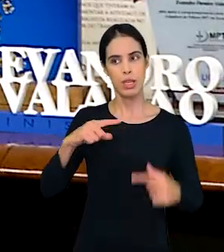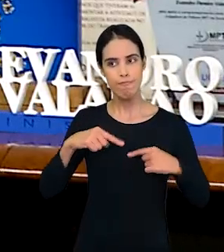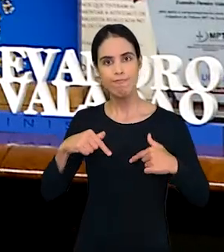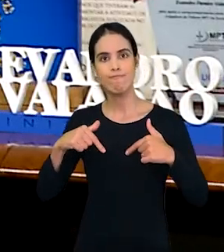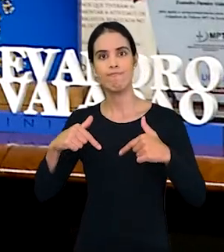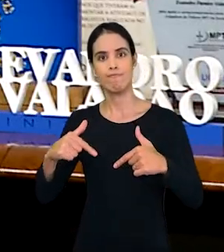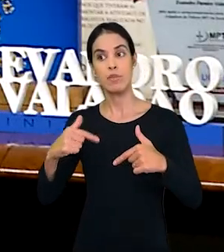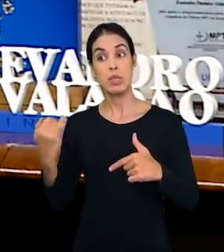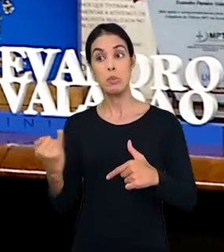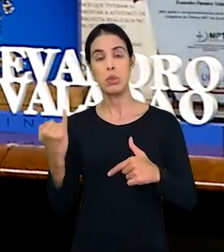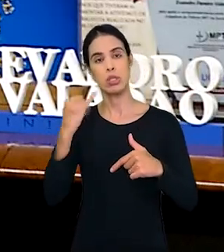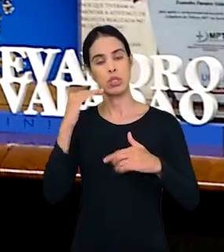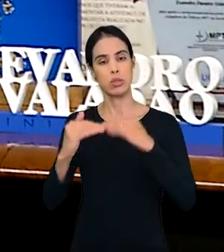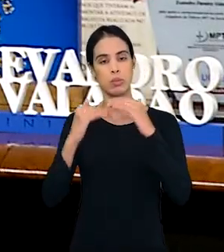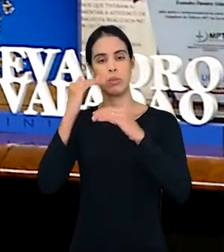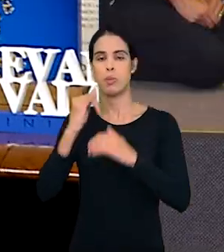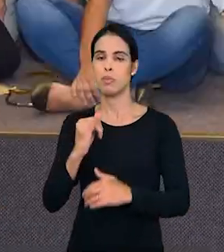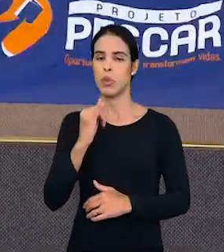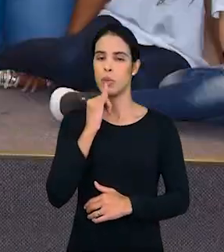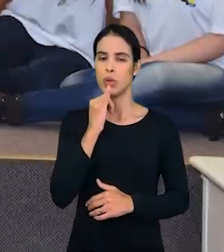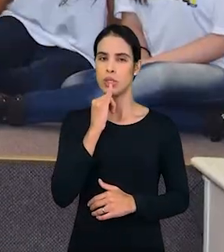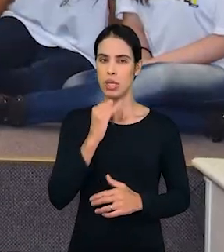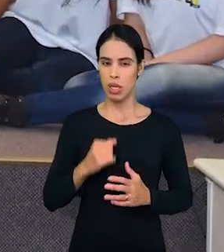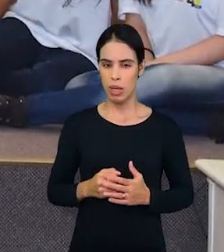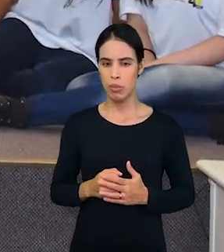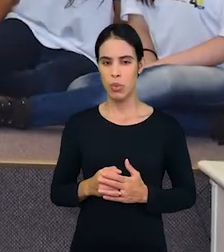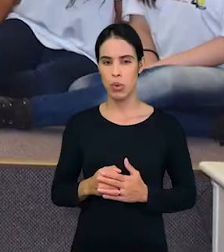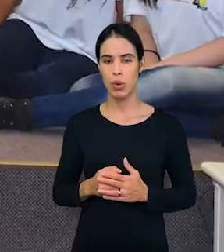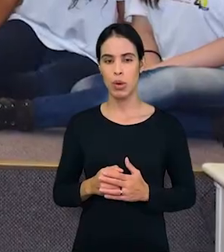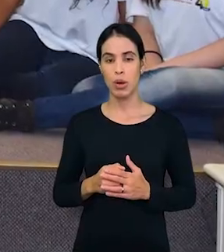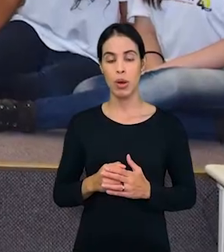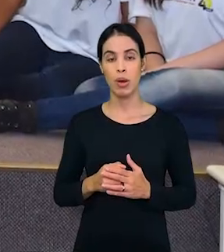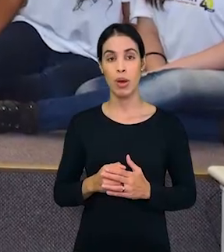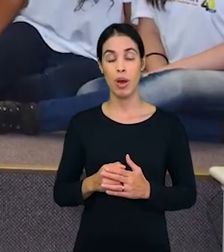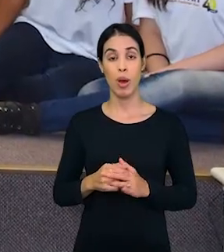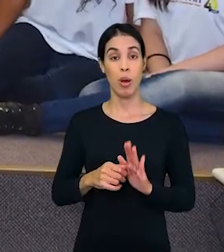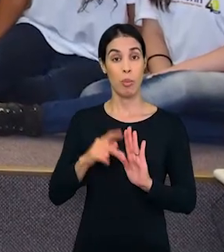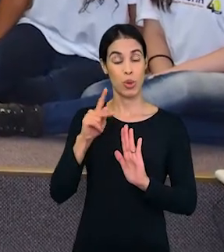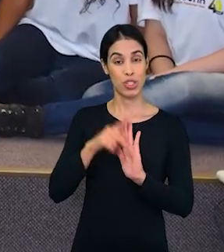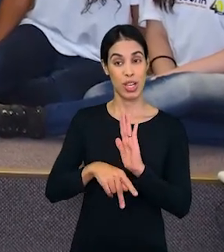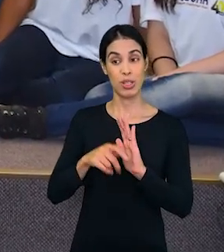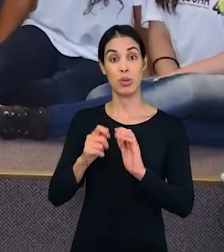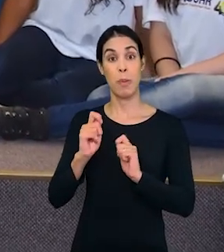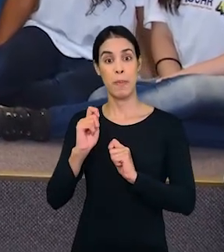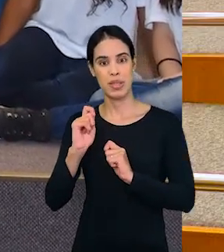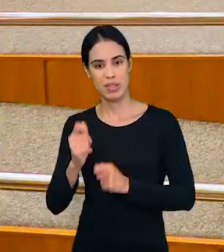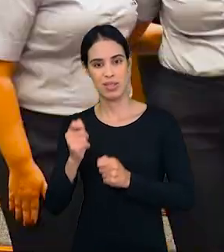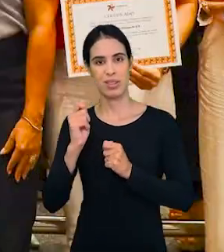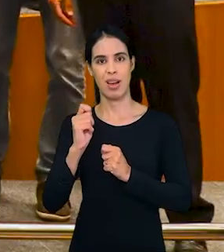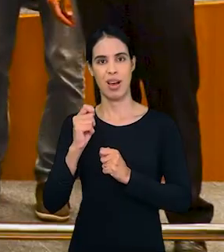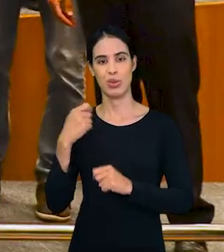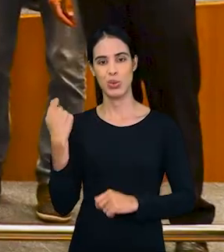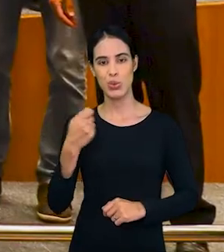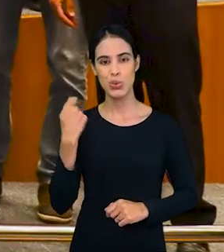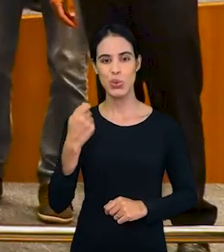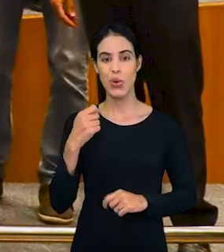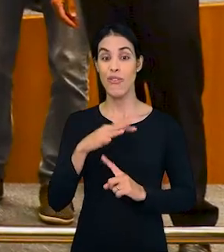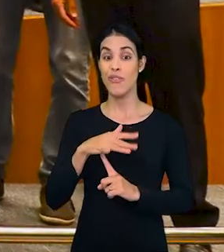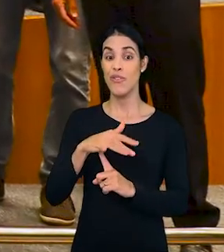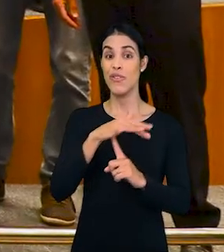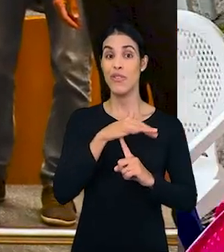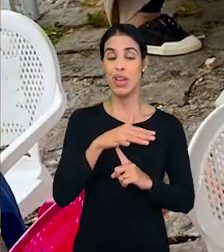poderia citar alguns. Por exemplo, o projeto Pescar, do Rio Grande do Sul, né? A Feira Livre do